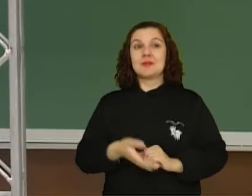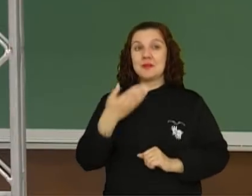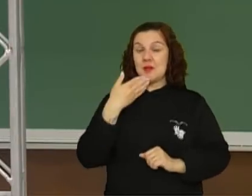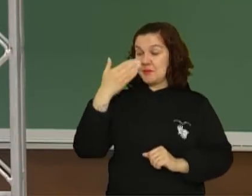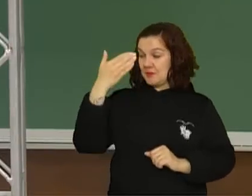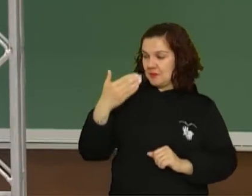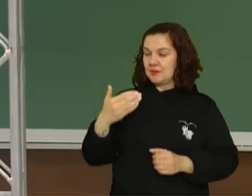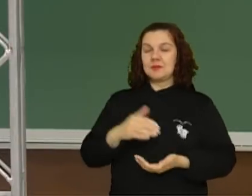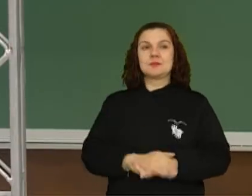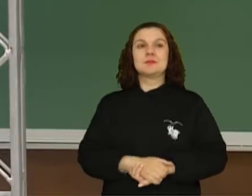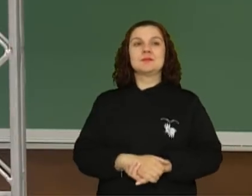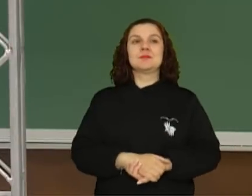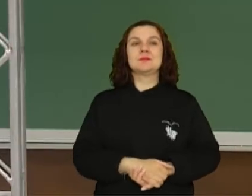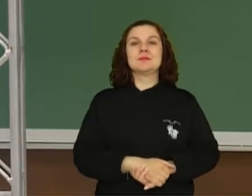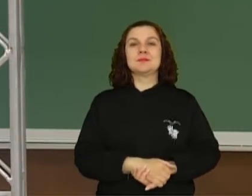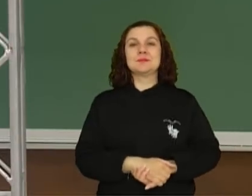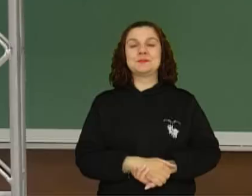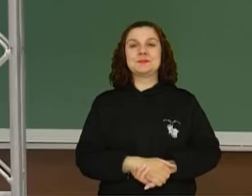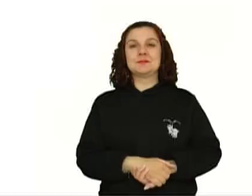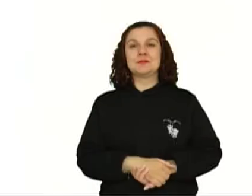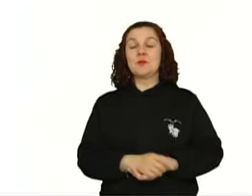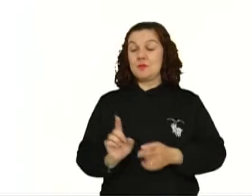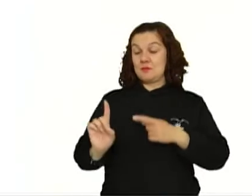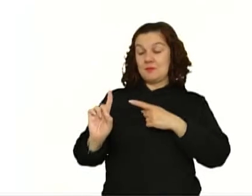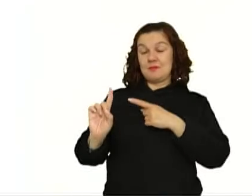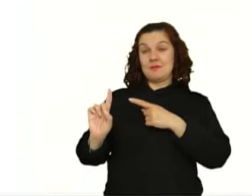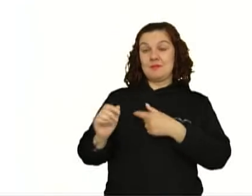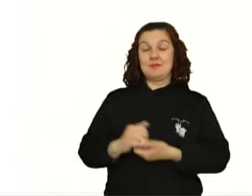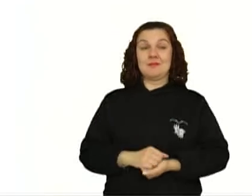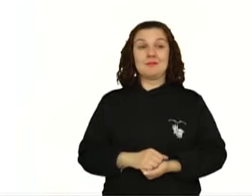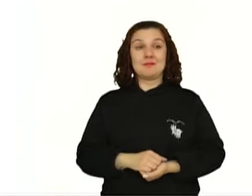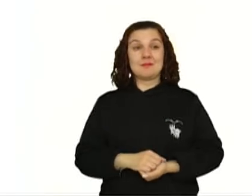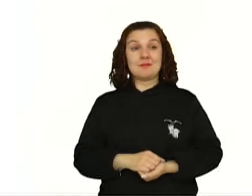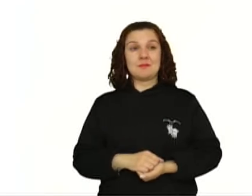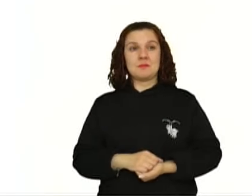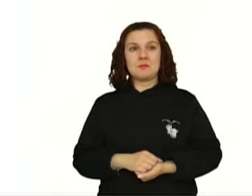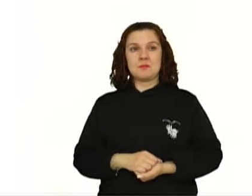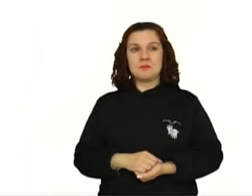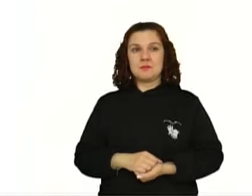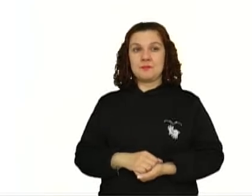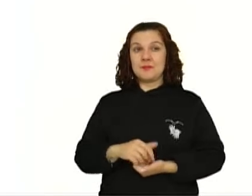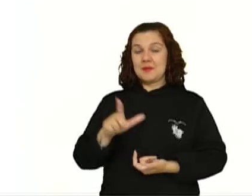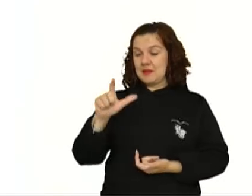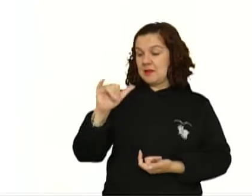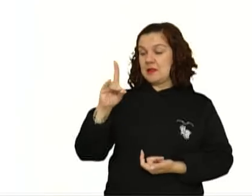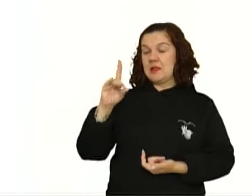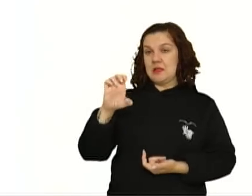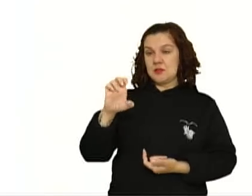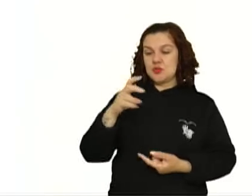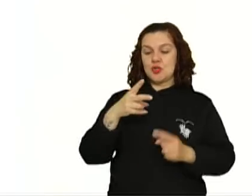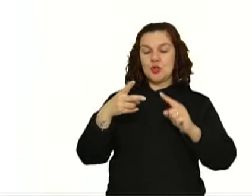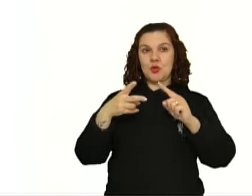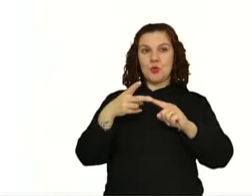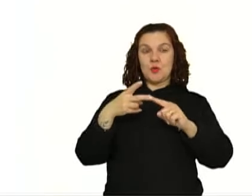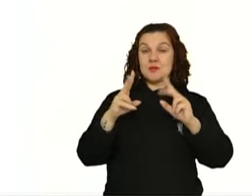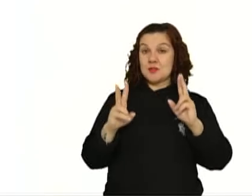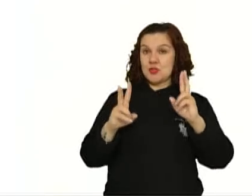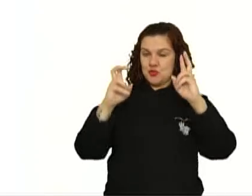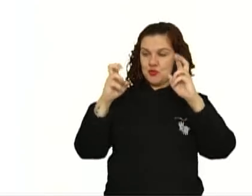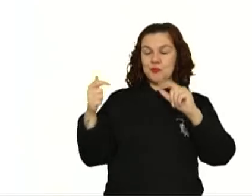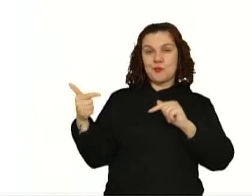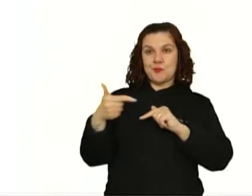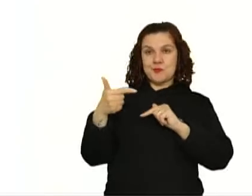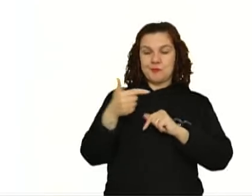ali. Então lá, nós temos ali, né? O lead, 2, título